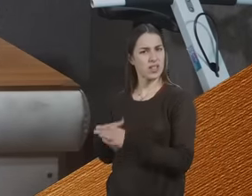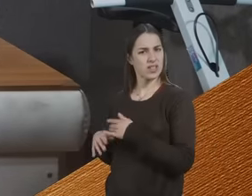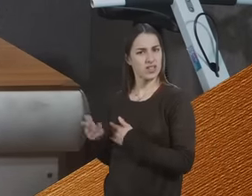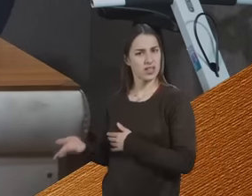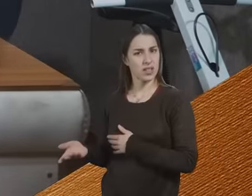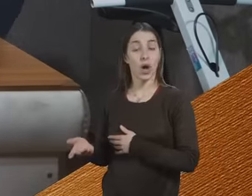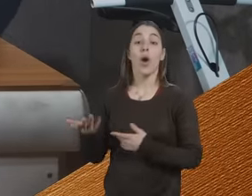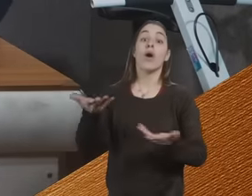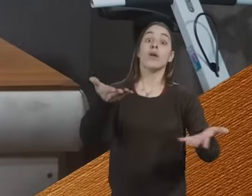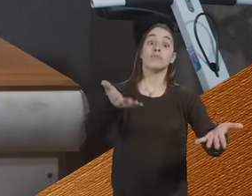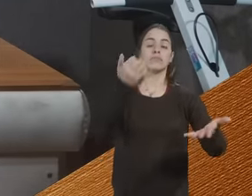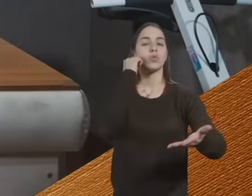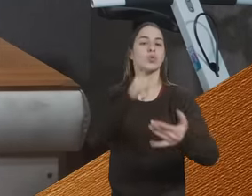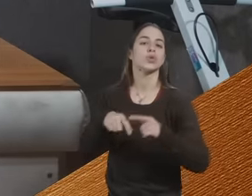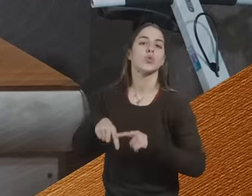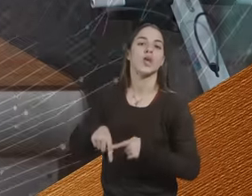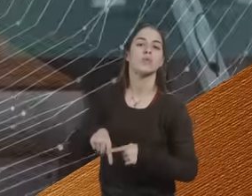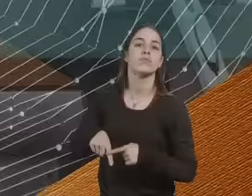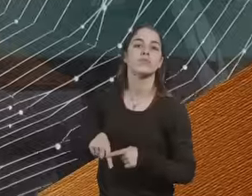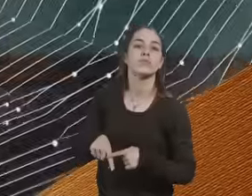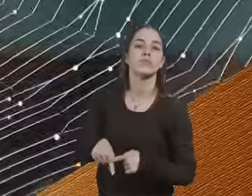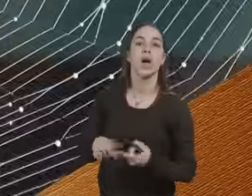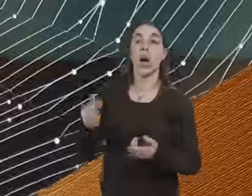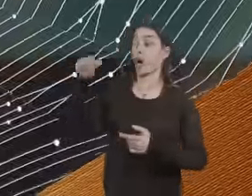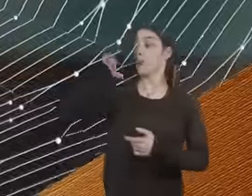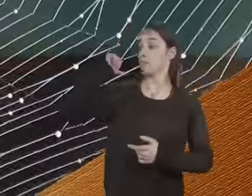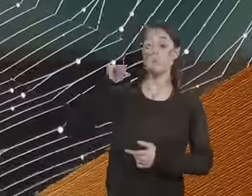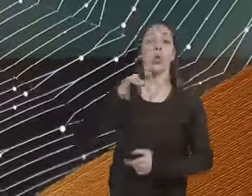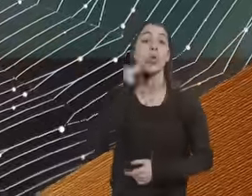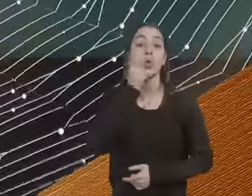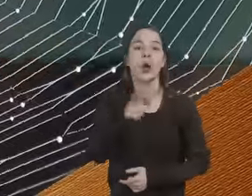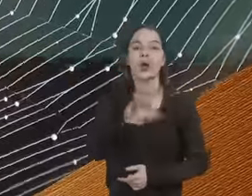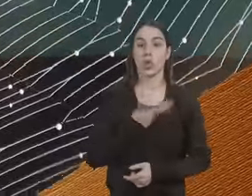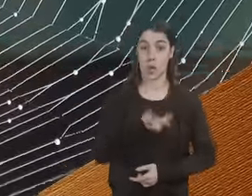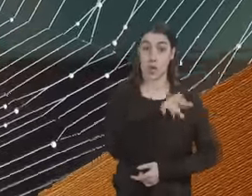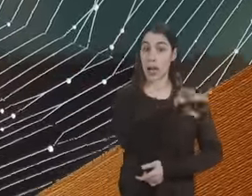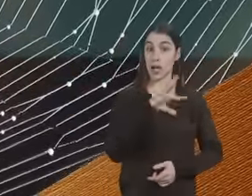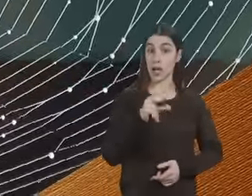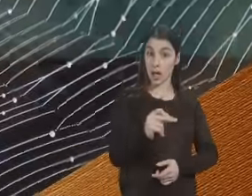Dor de joelho. Cura. Dor de costas. Dona Carla, tem problemas de calvície com o seu marido?